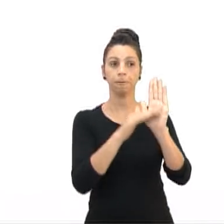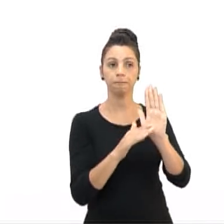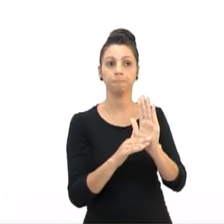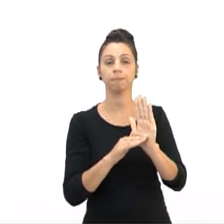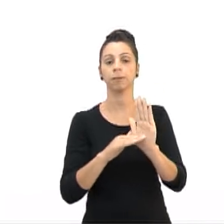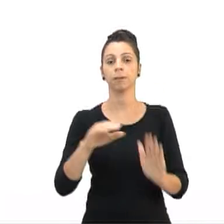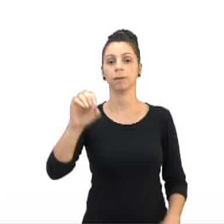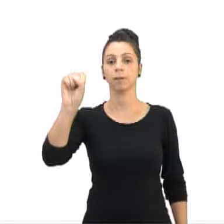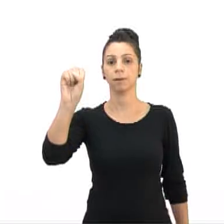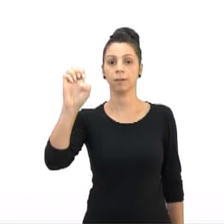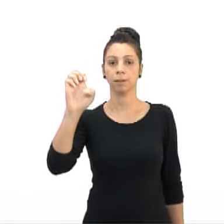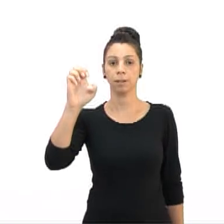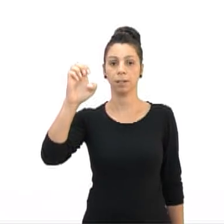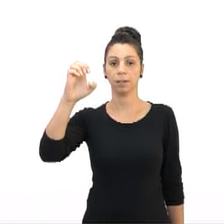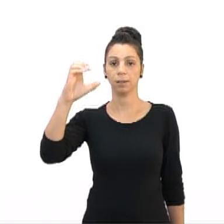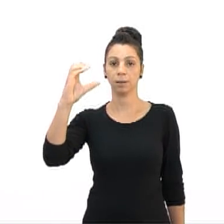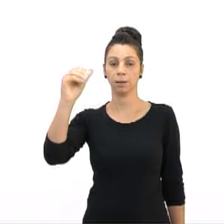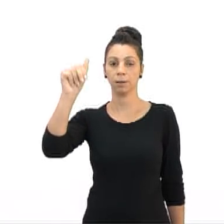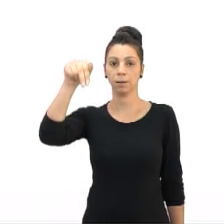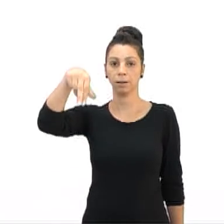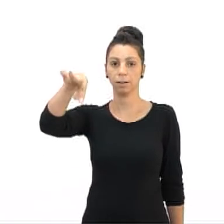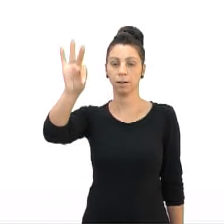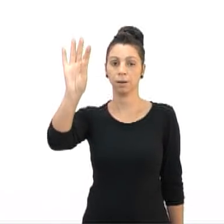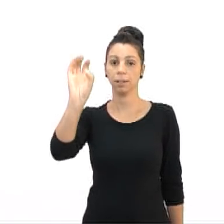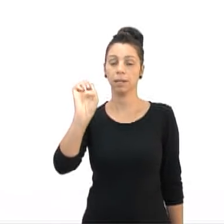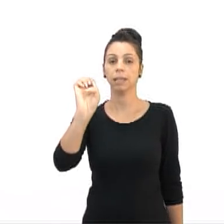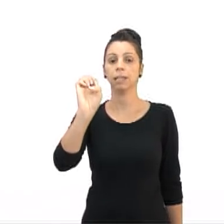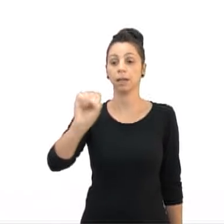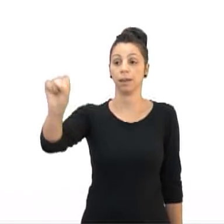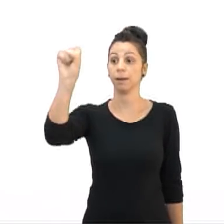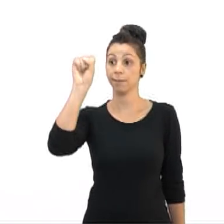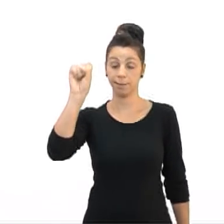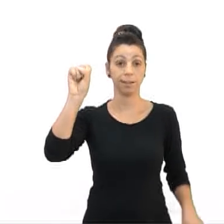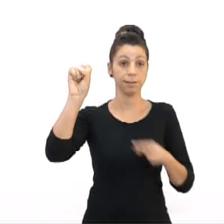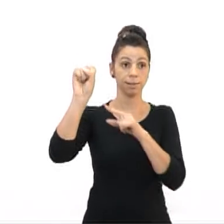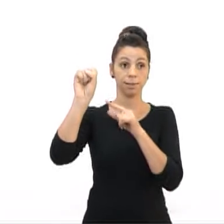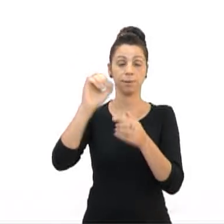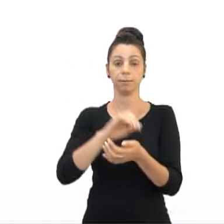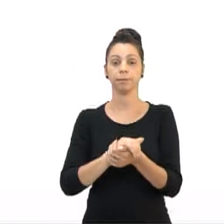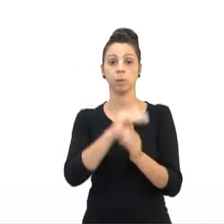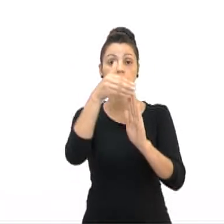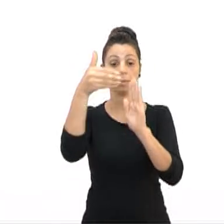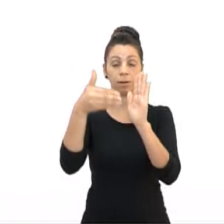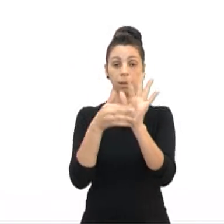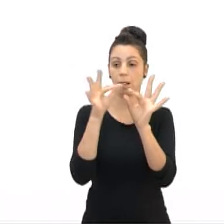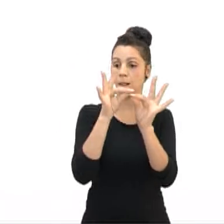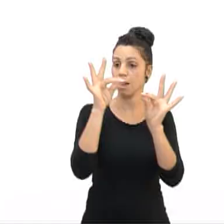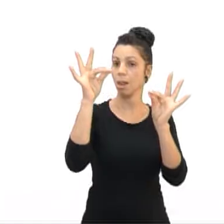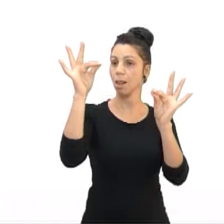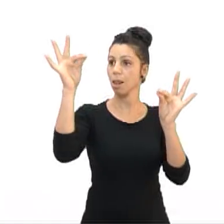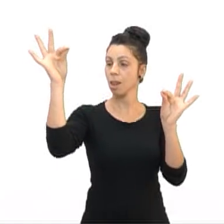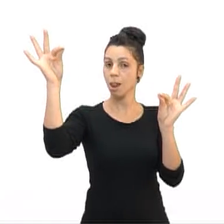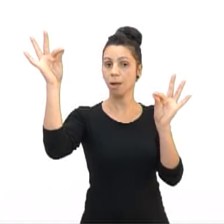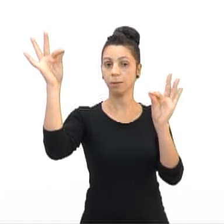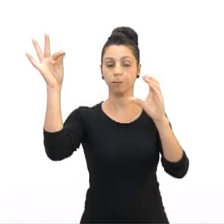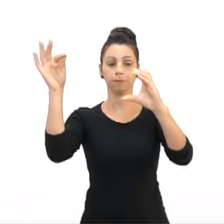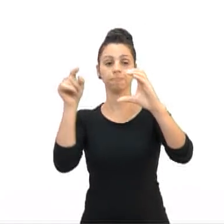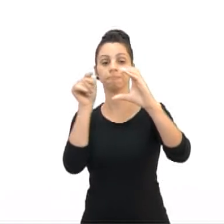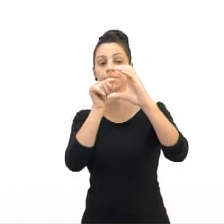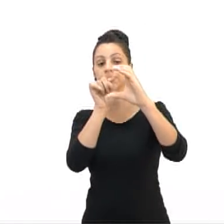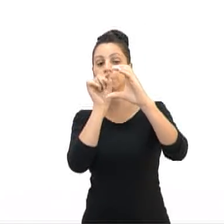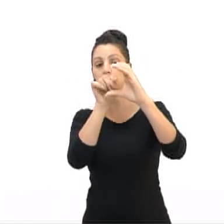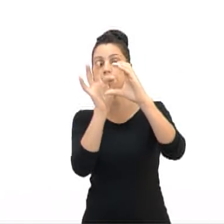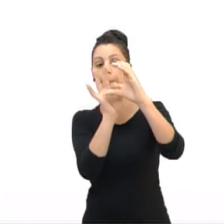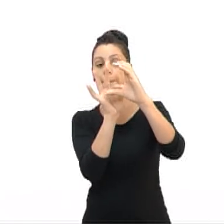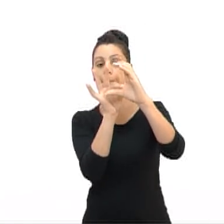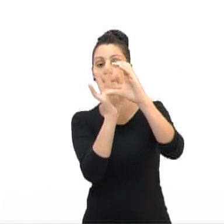secante que é perpendicular, aliás, toda reta que é perpendicular a uma secante e passa pelo centro da